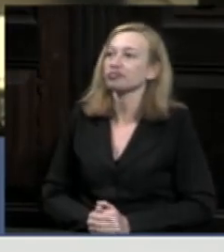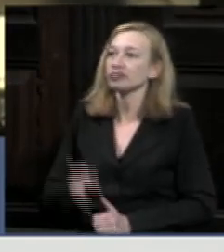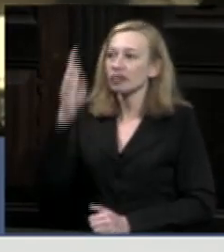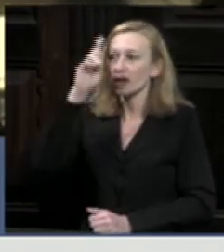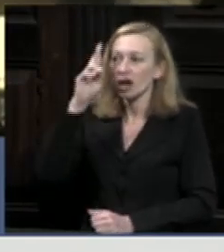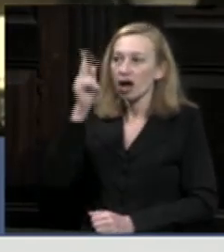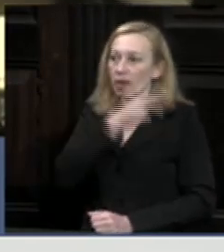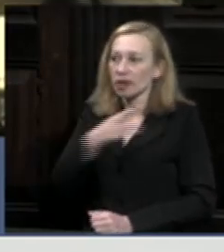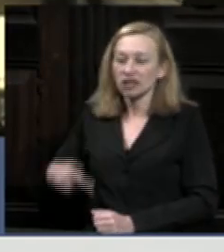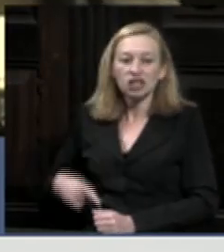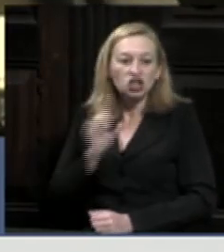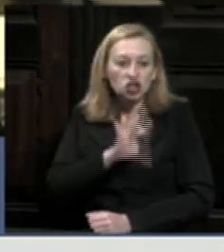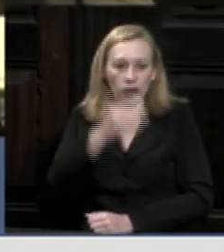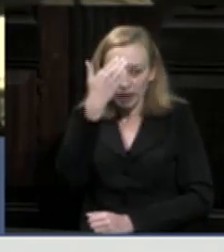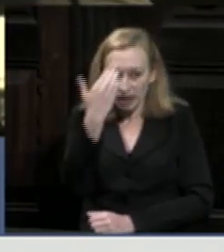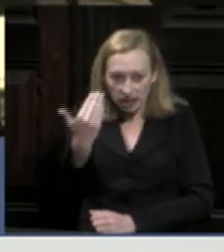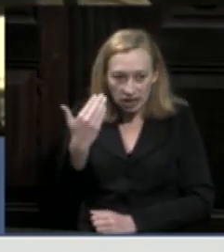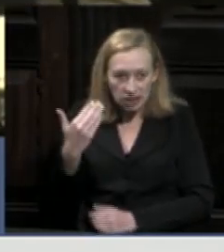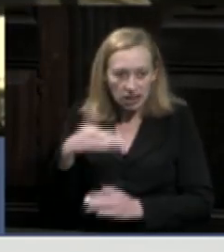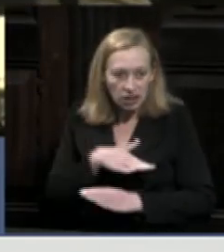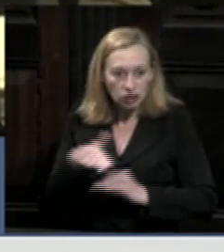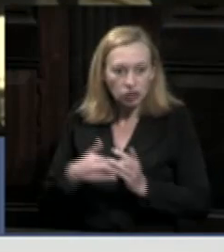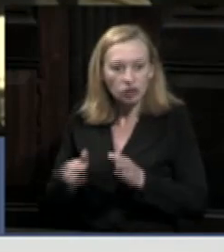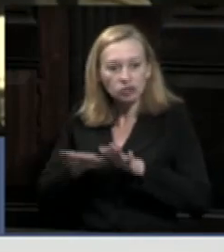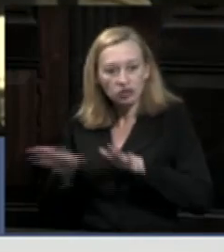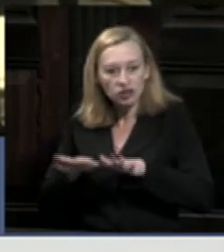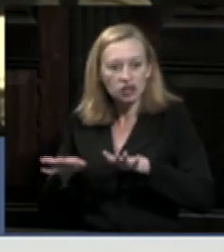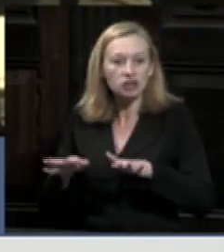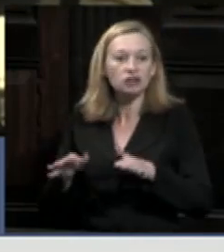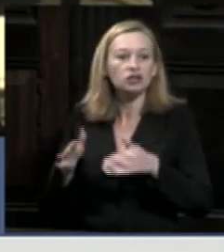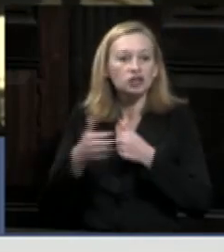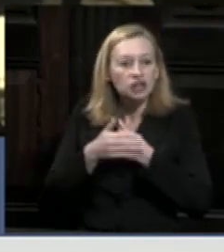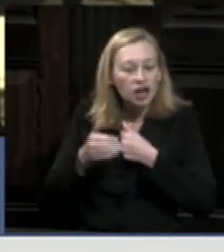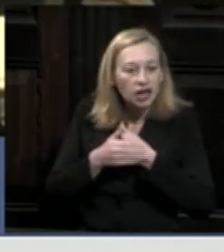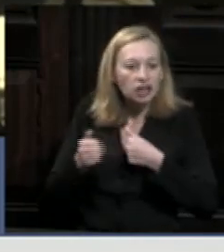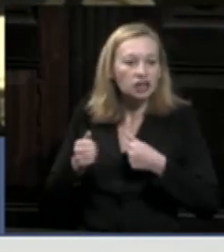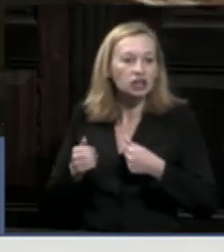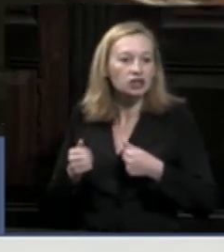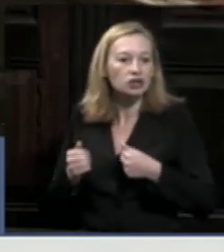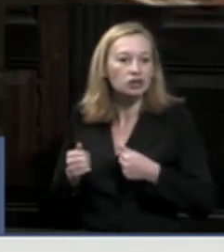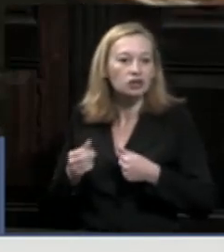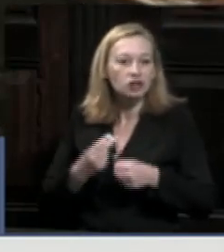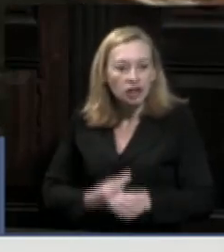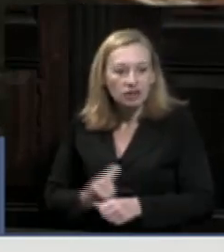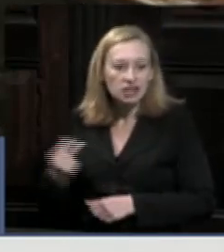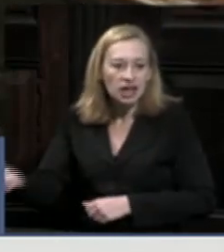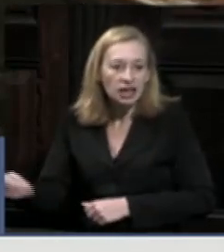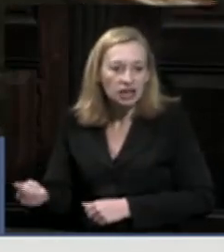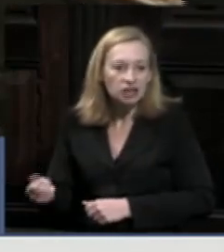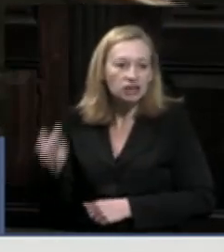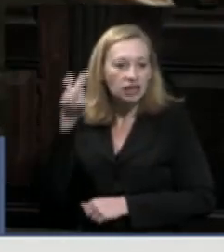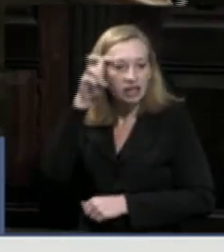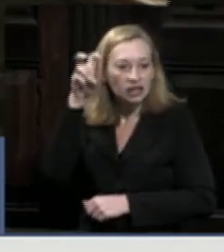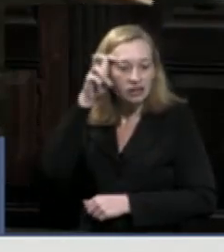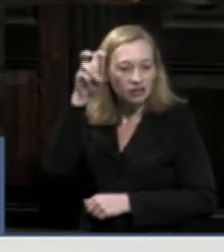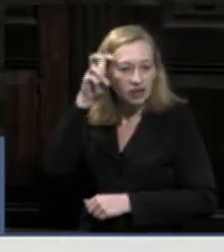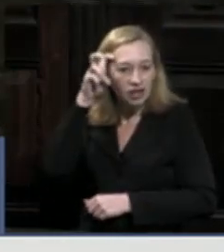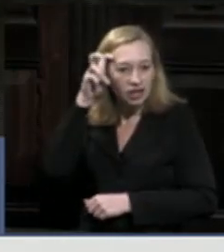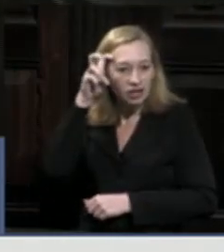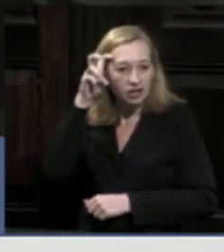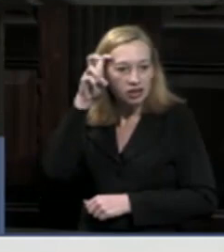só pra agradecer todas as manifestações de solidariedade eu tô eficiência quando estava saindo aqui do plenário na quinta-feira